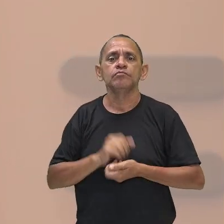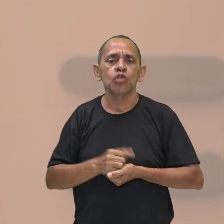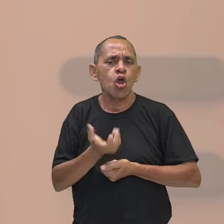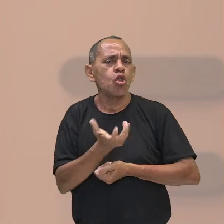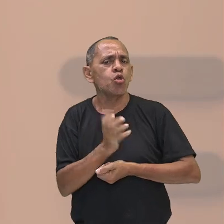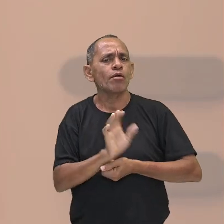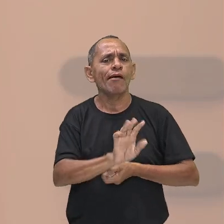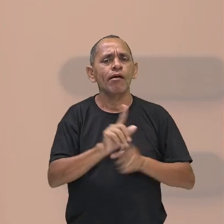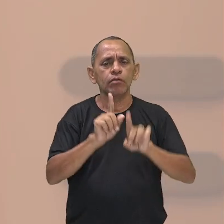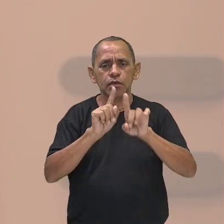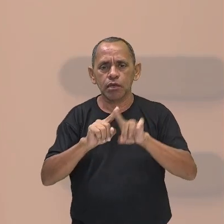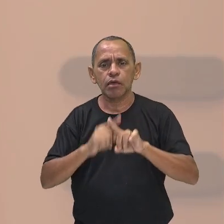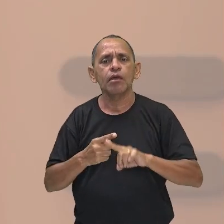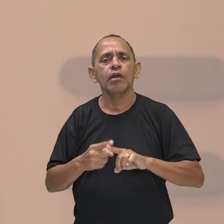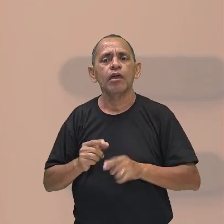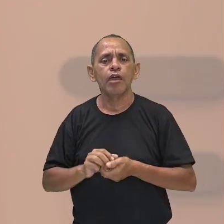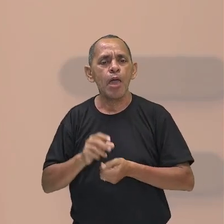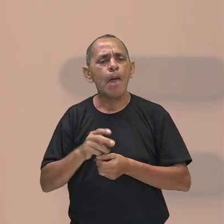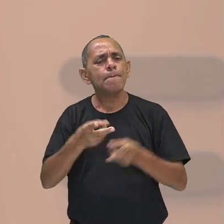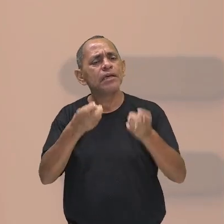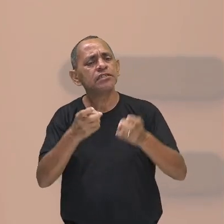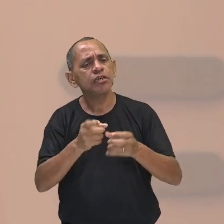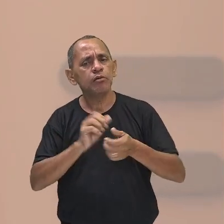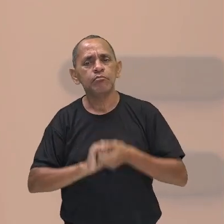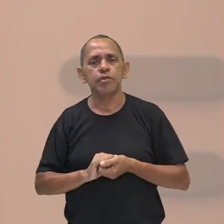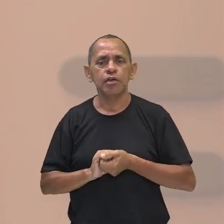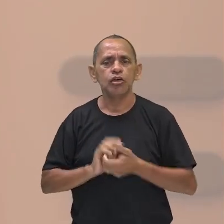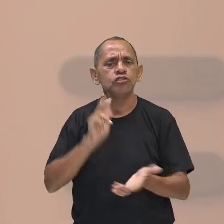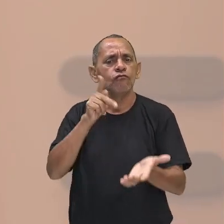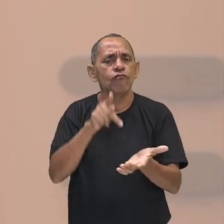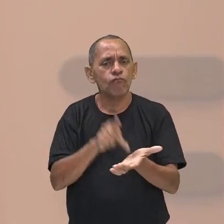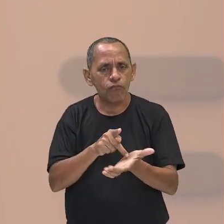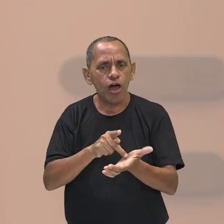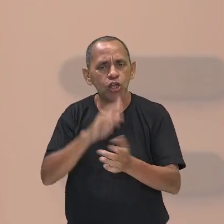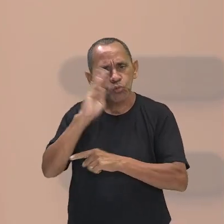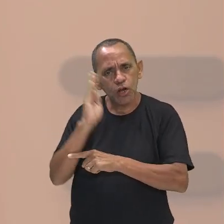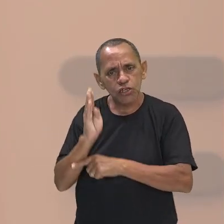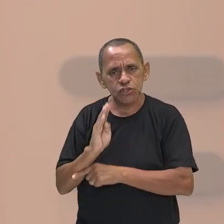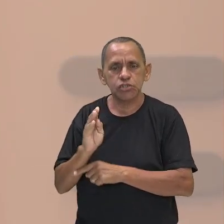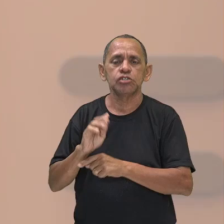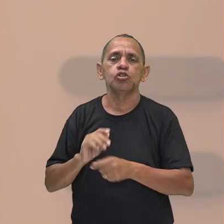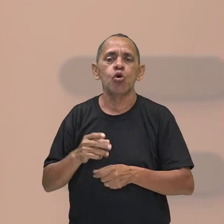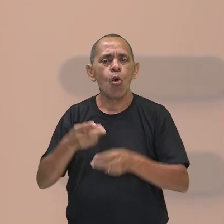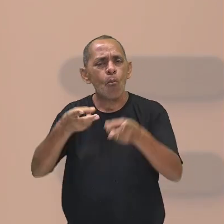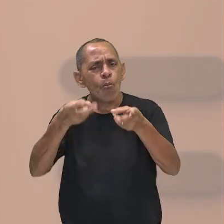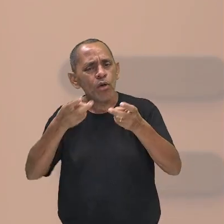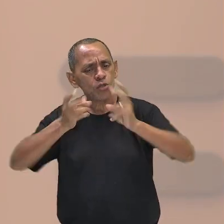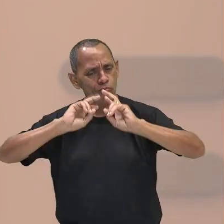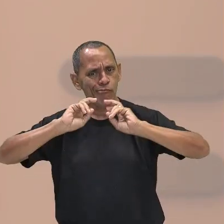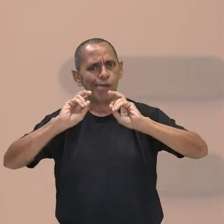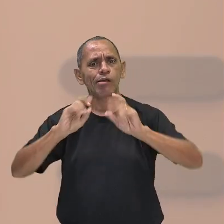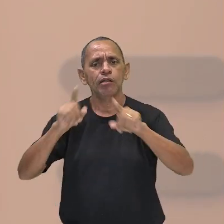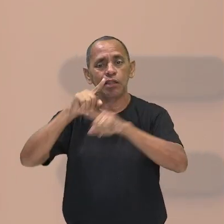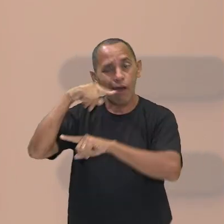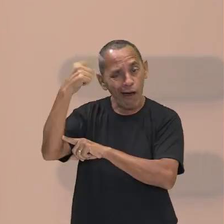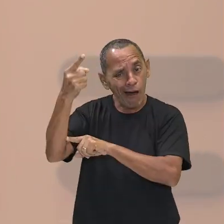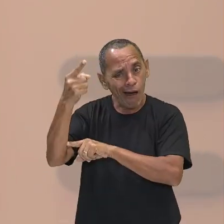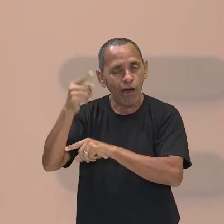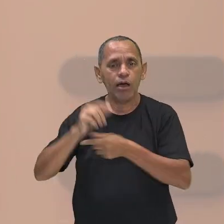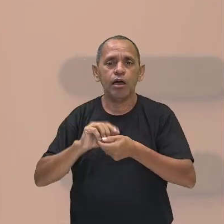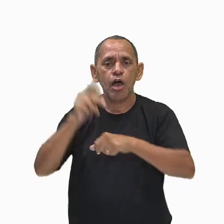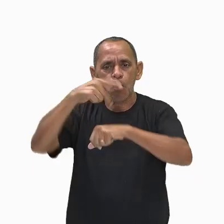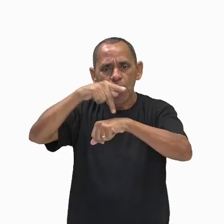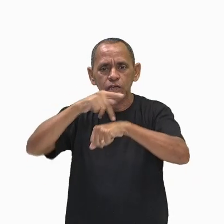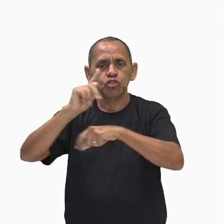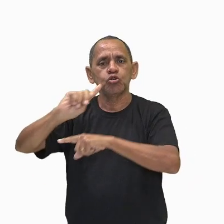essas realidades sociais Brasil afora, se façam presentes. Por isso que é importante a gente compreender aí, não é mesmo, essa Confederação do